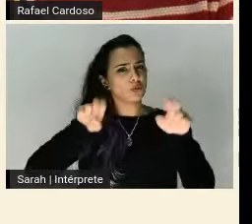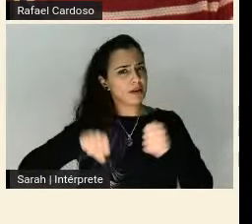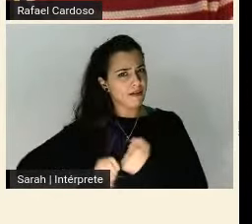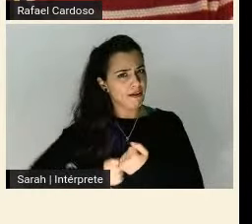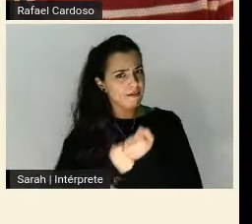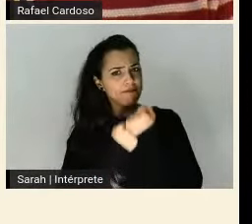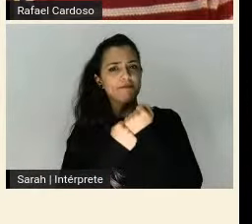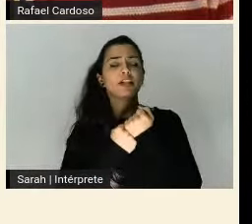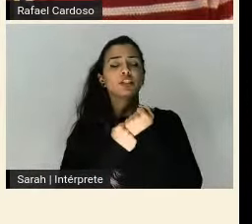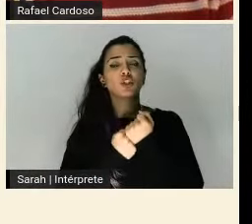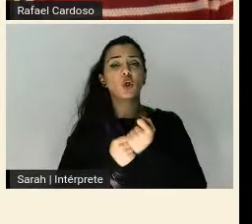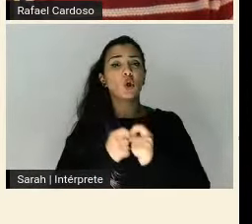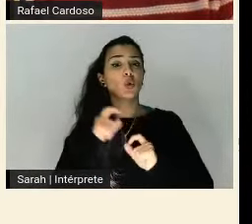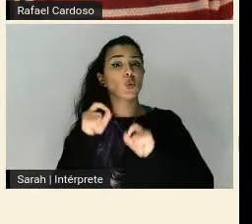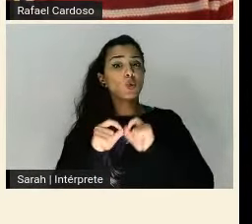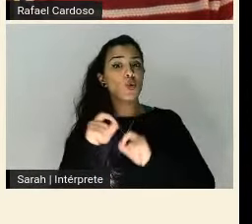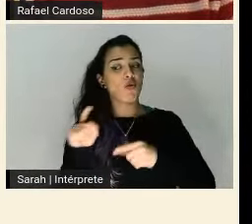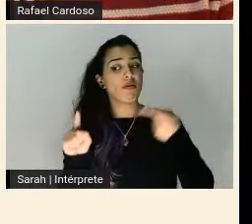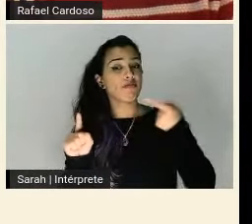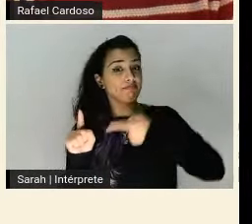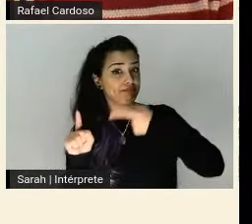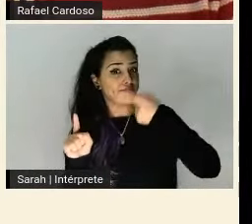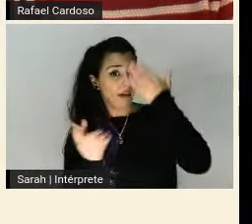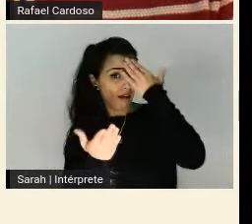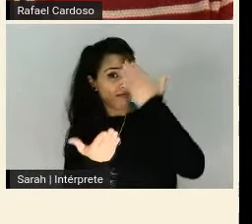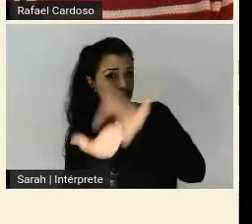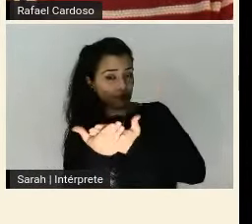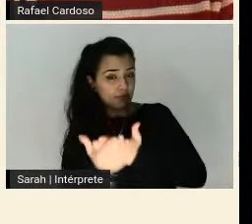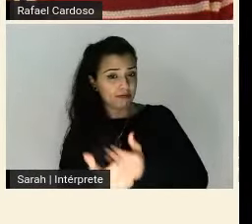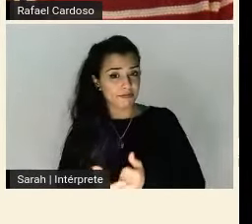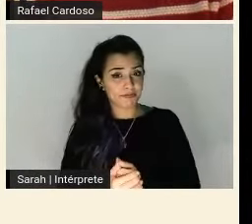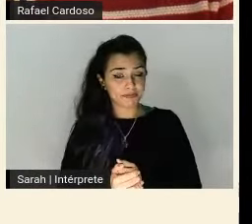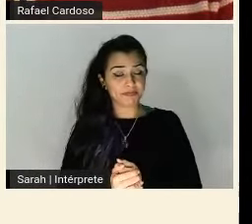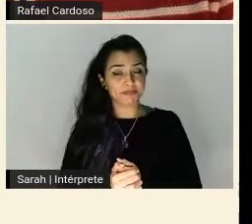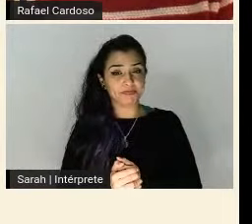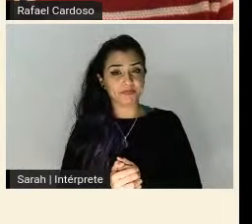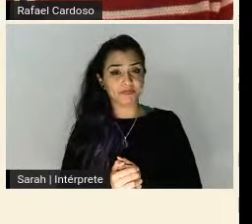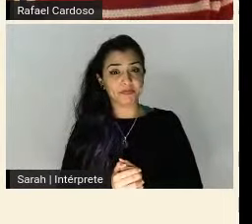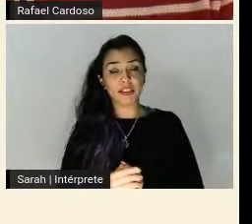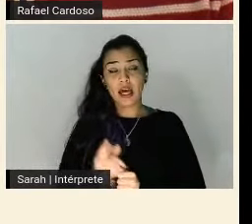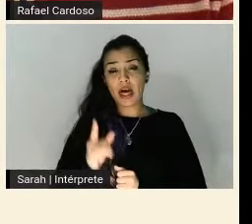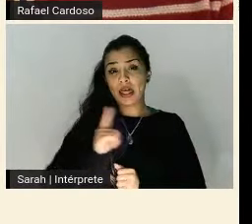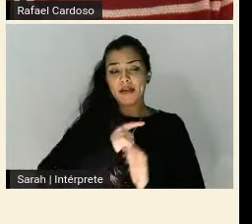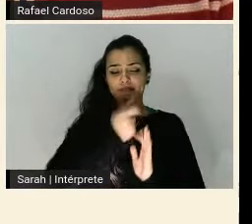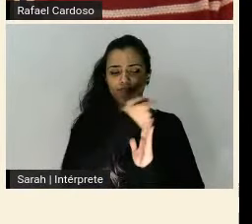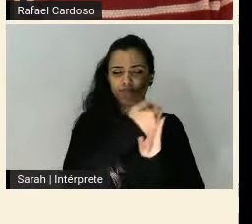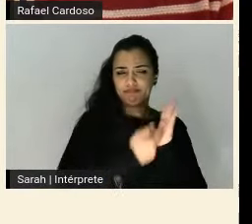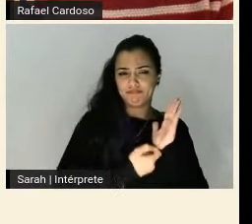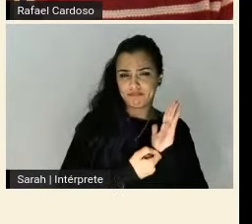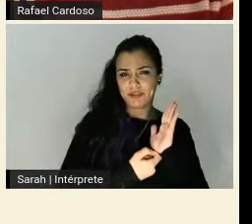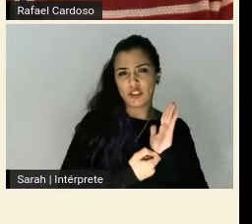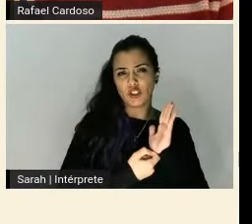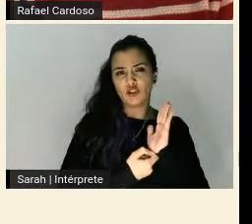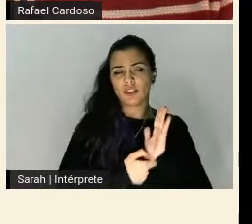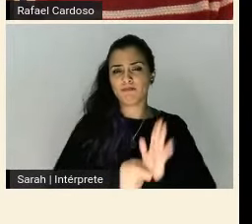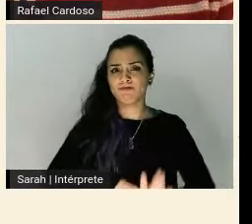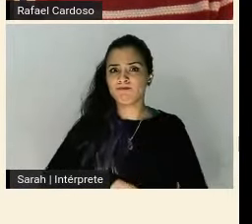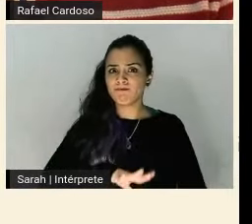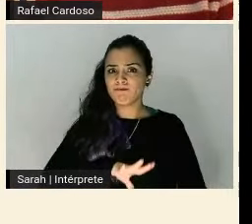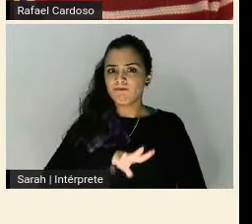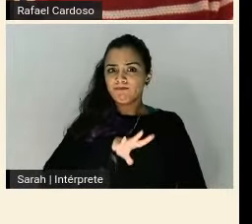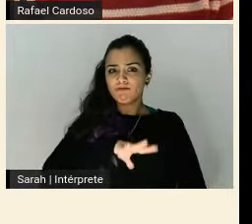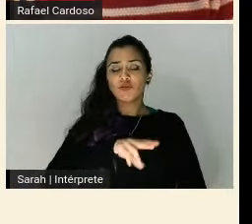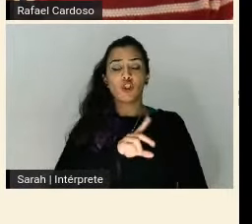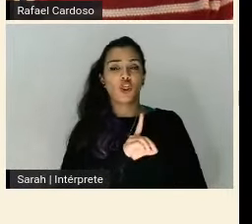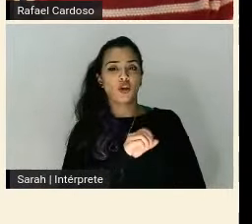legado. Rubem Navarra, no texto que despertou a ira de Lorival, concordou com o meia-culpa